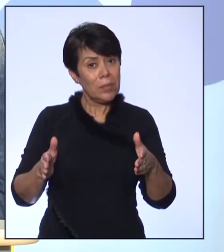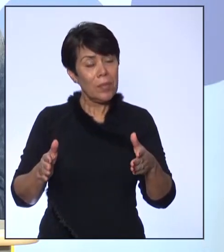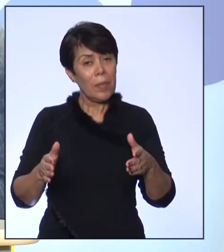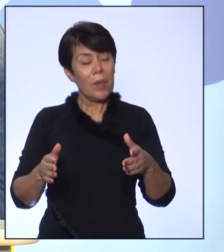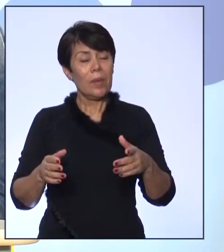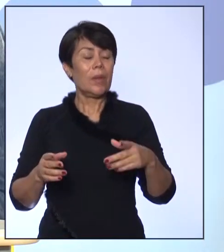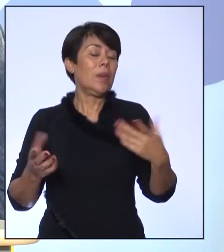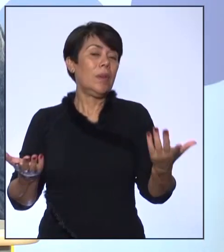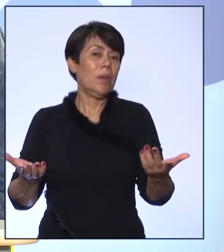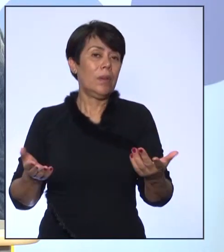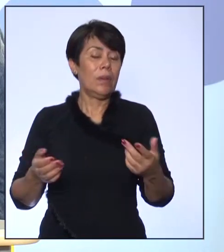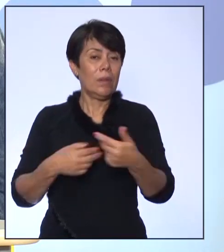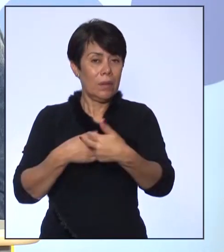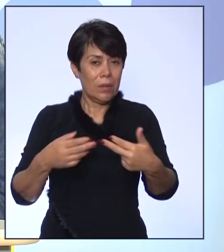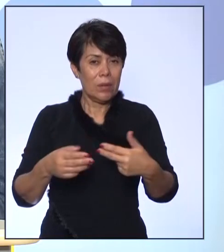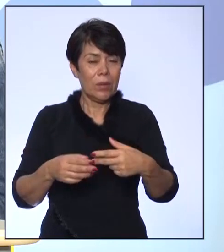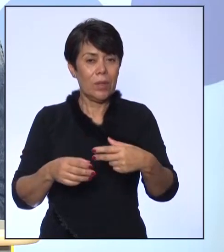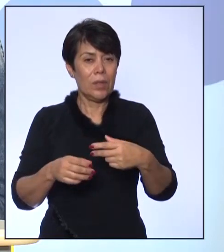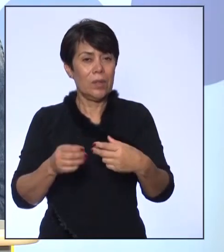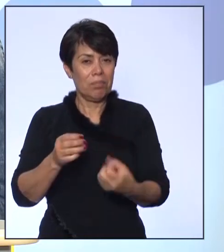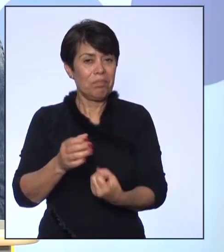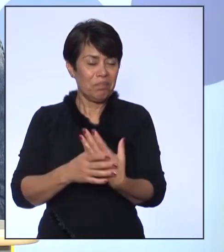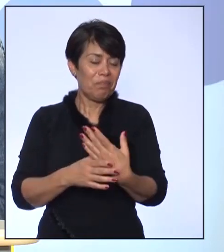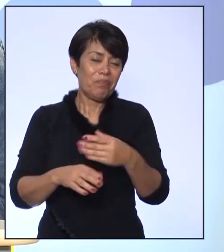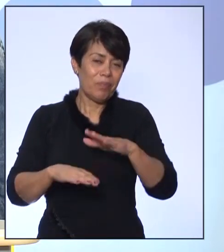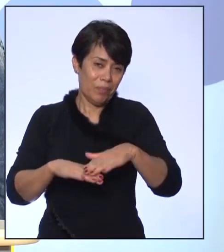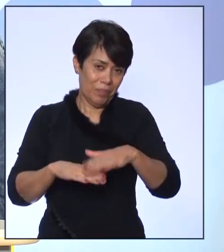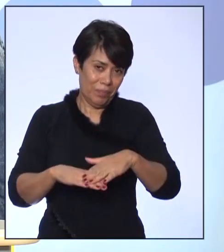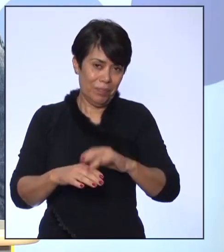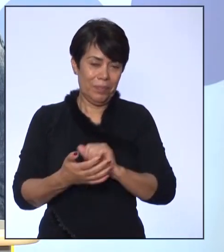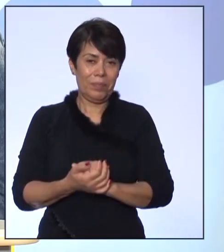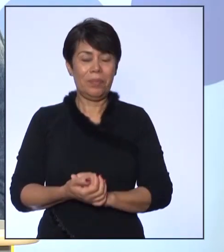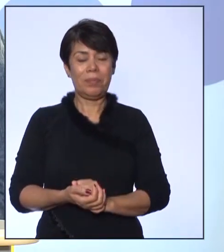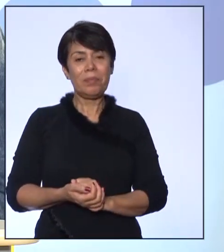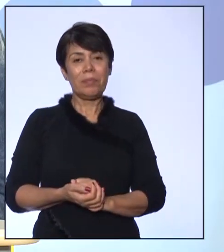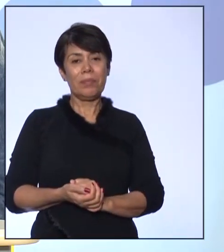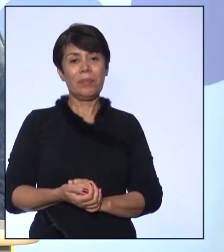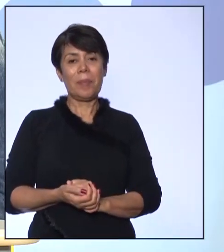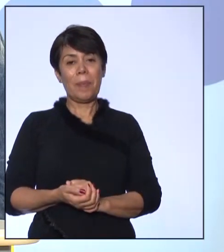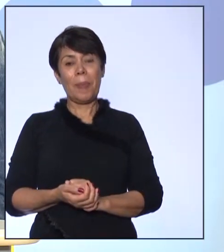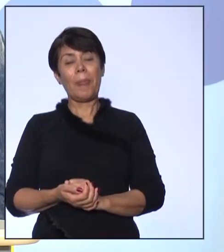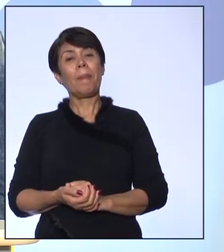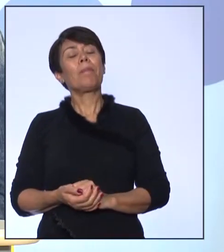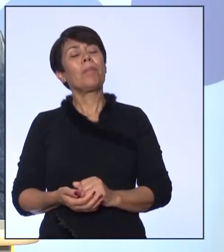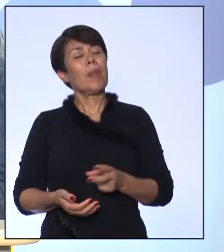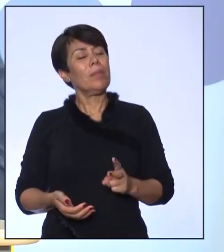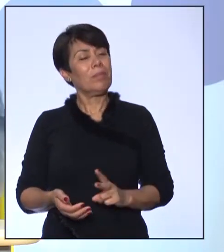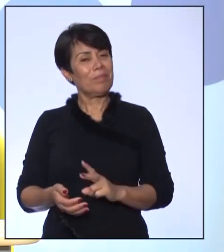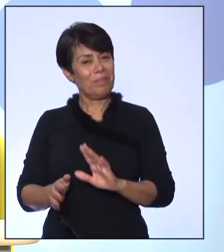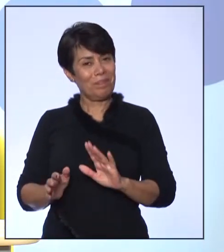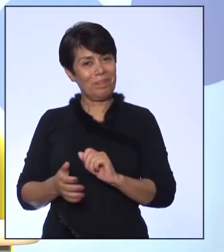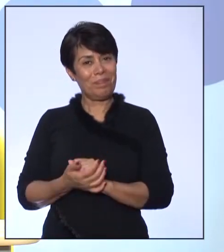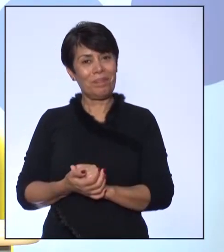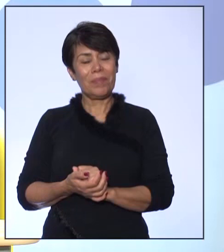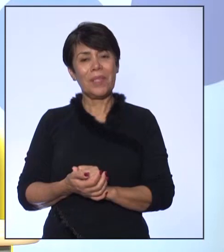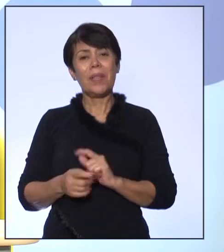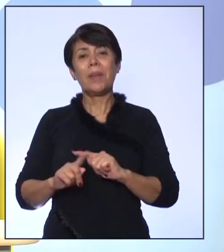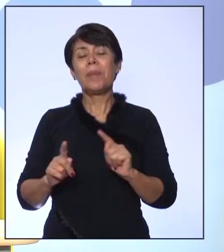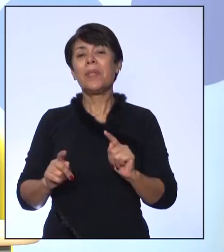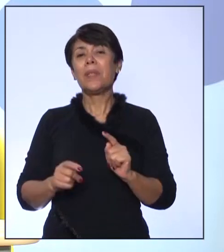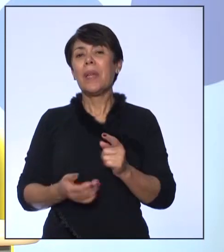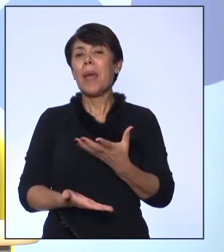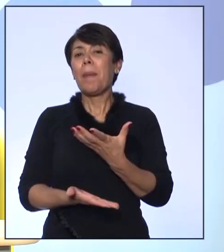obras foram, né, confeccionadas, ok? Olha só. Agora, continuando aqui, o que é